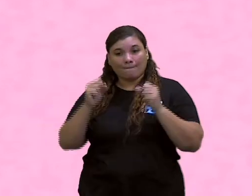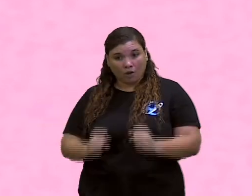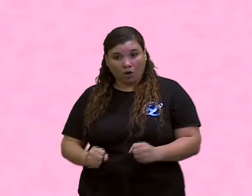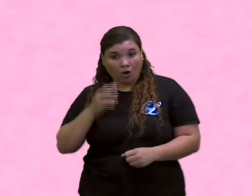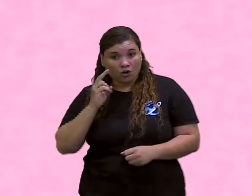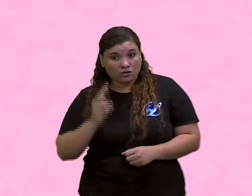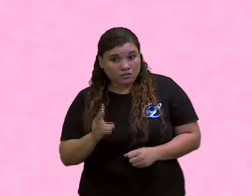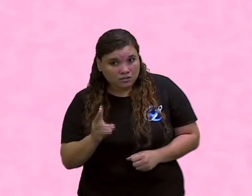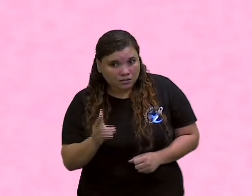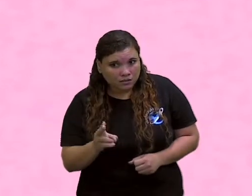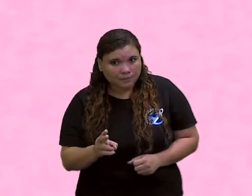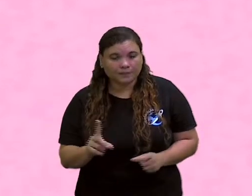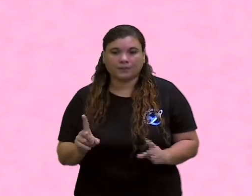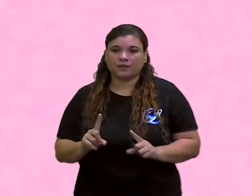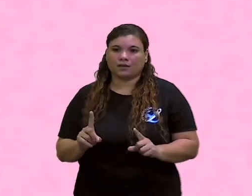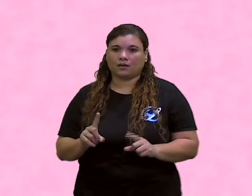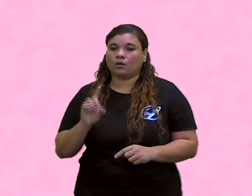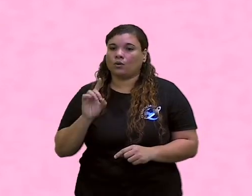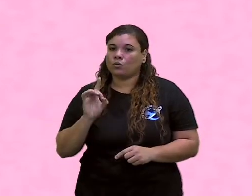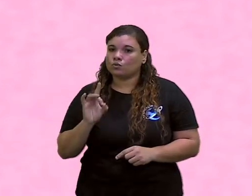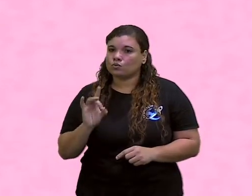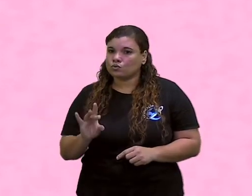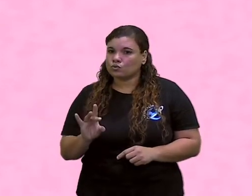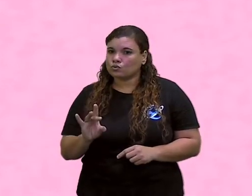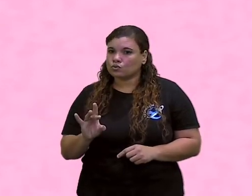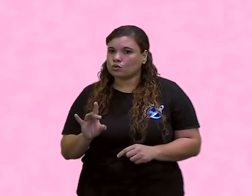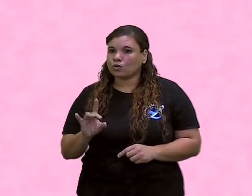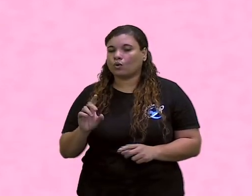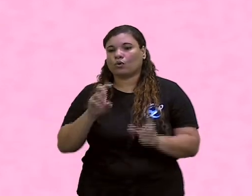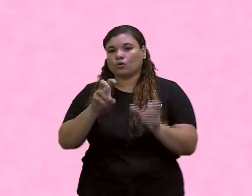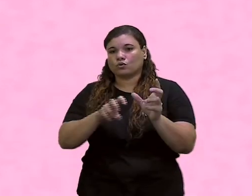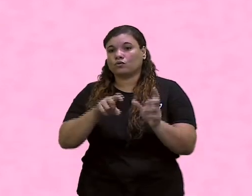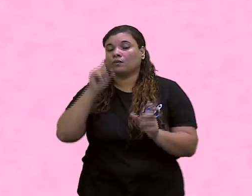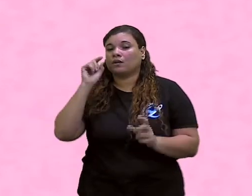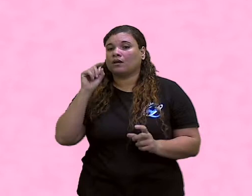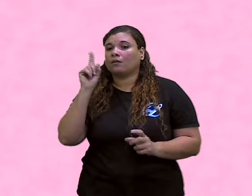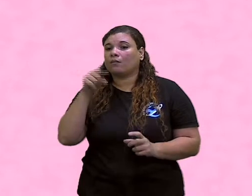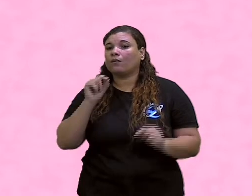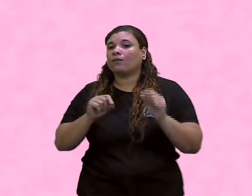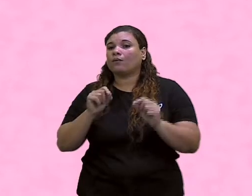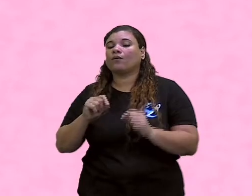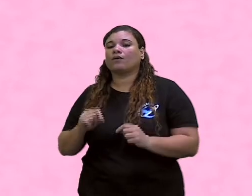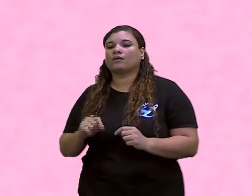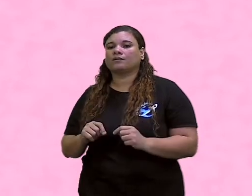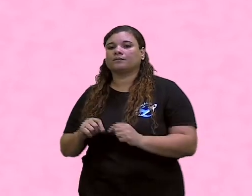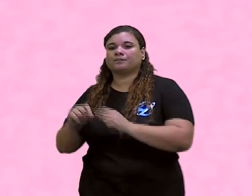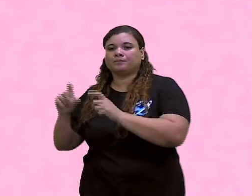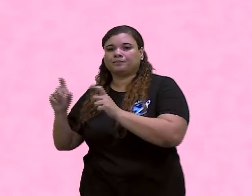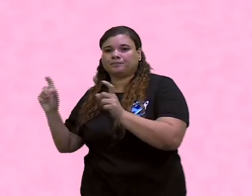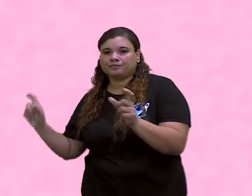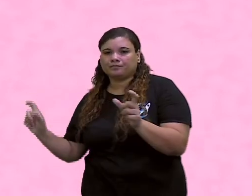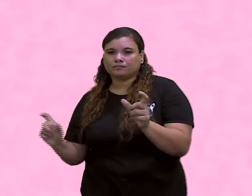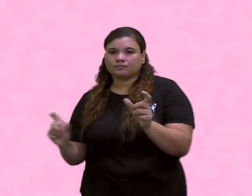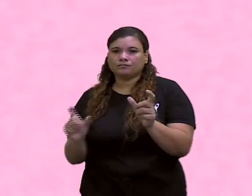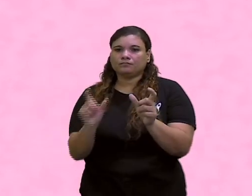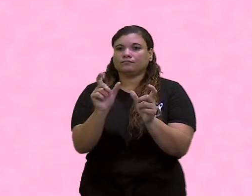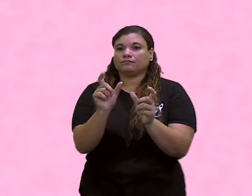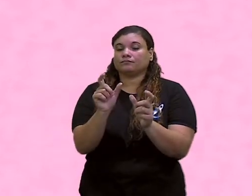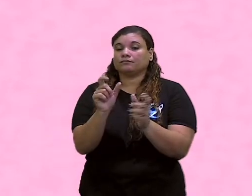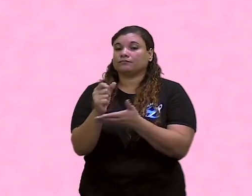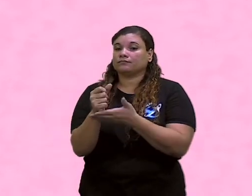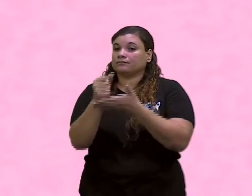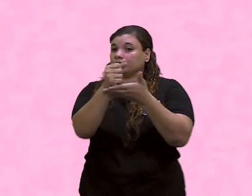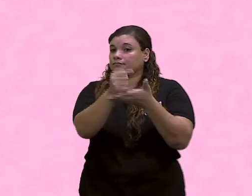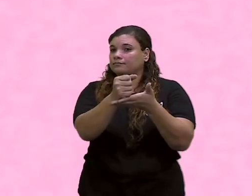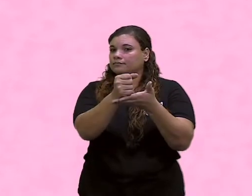sentido de ter um sentido completo, tá? Porque o termo acessório, que é o adjunto adverbial,